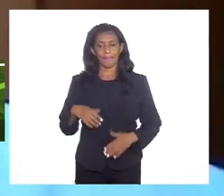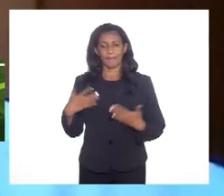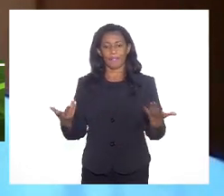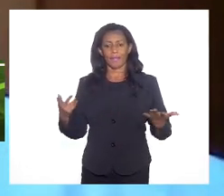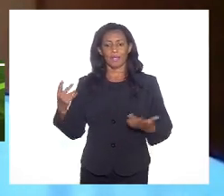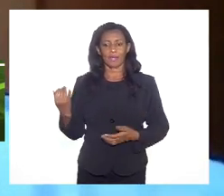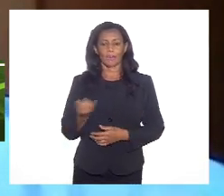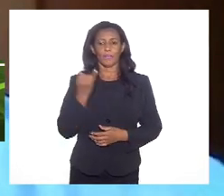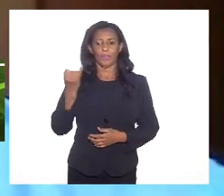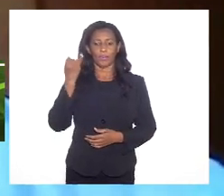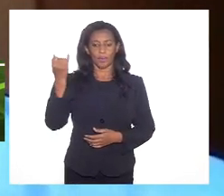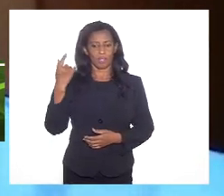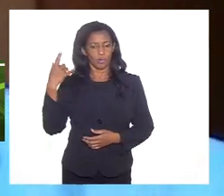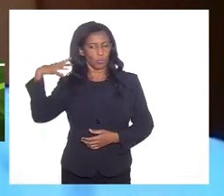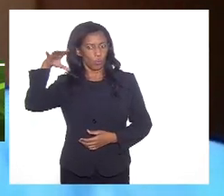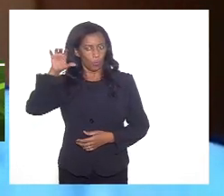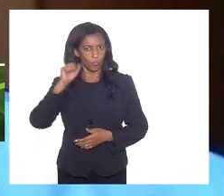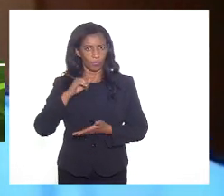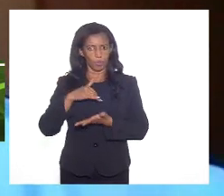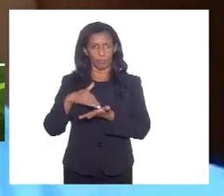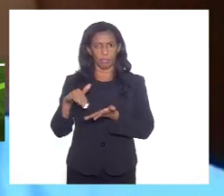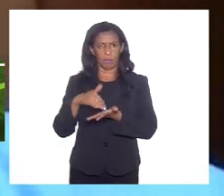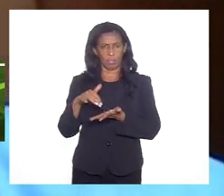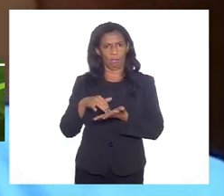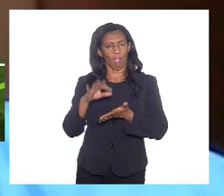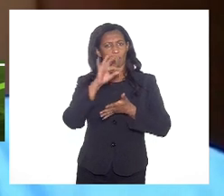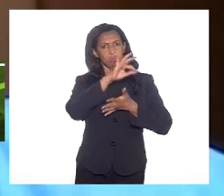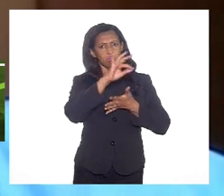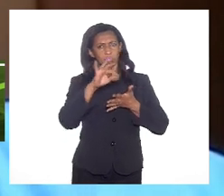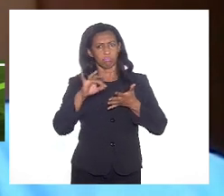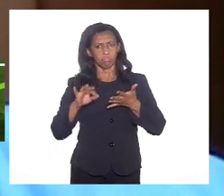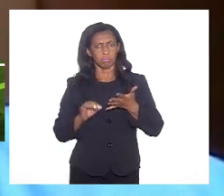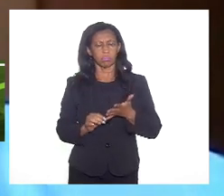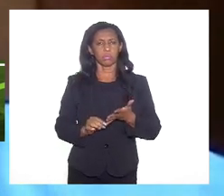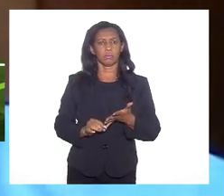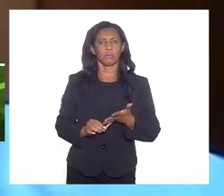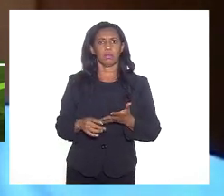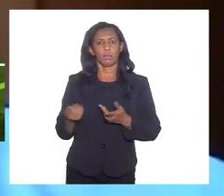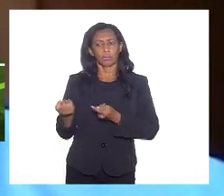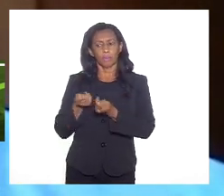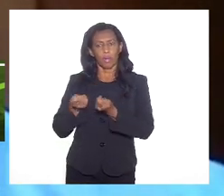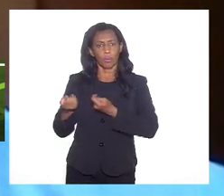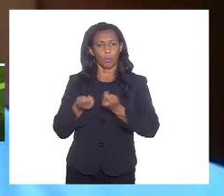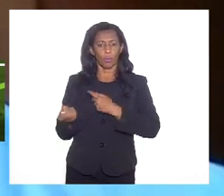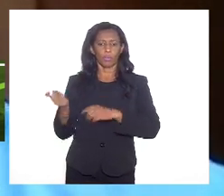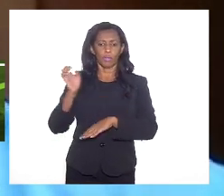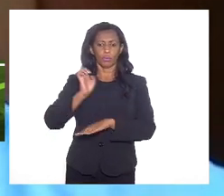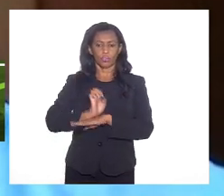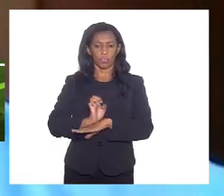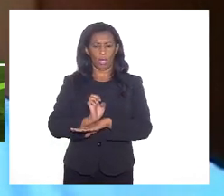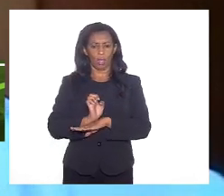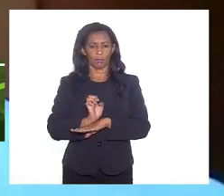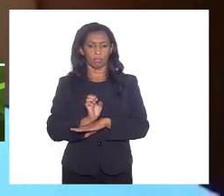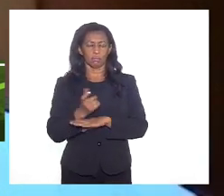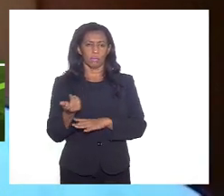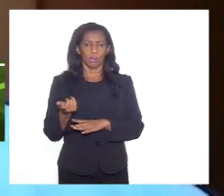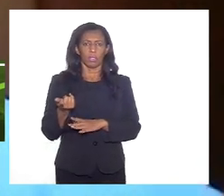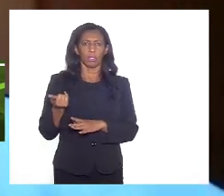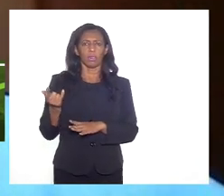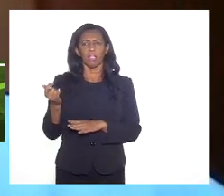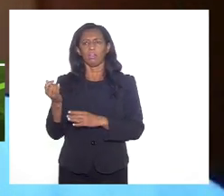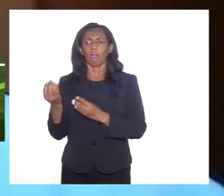importante ter ouvido o secretário sobre várias questões relacionadas à economia do estado e as perspectivas de